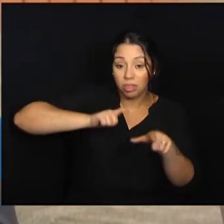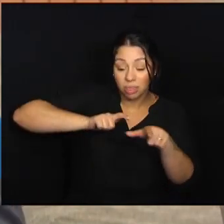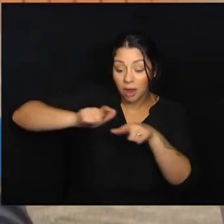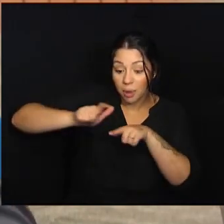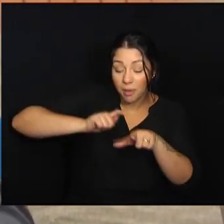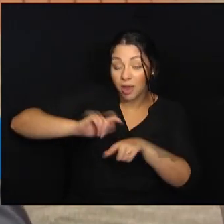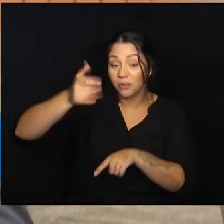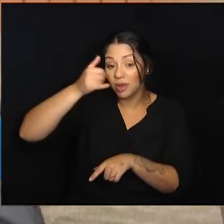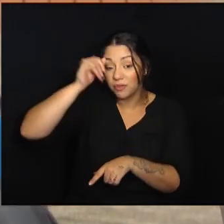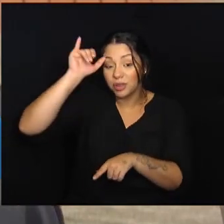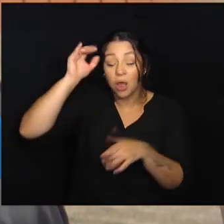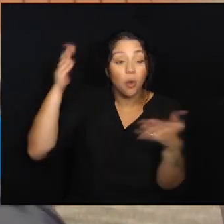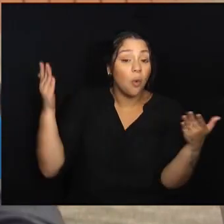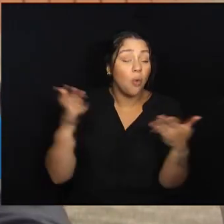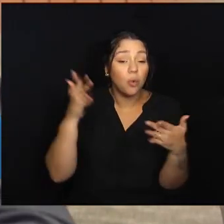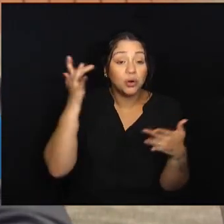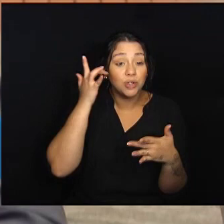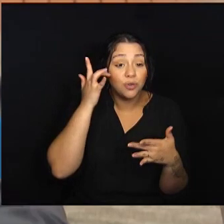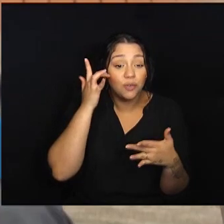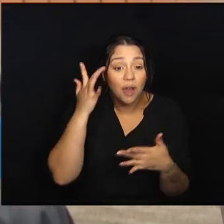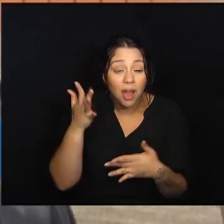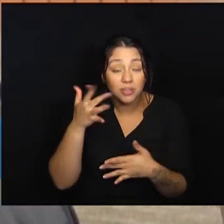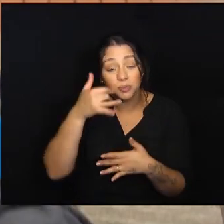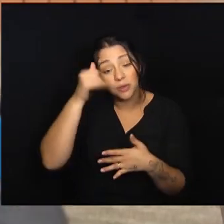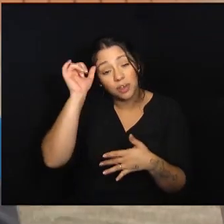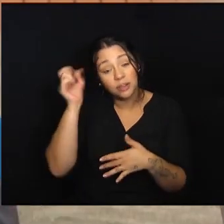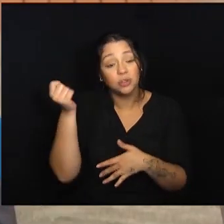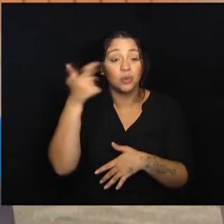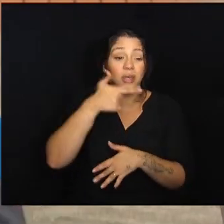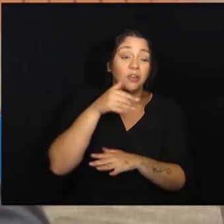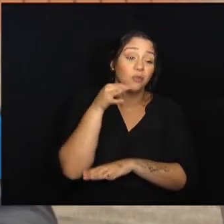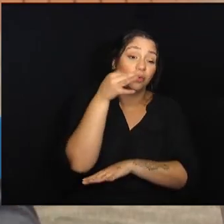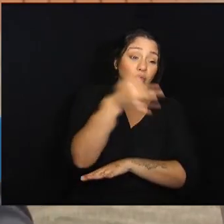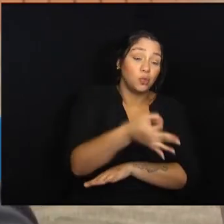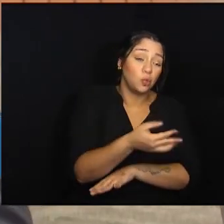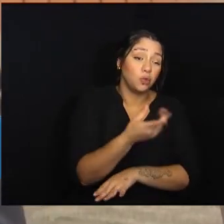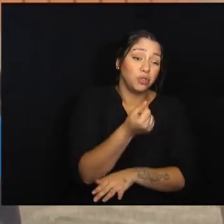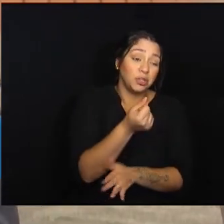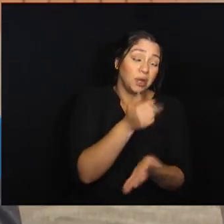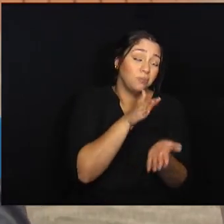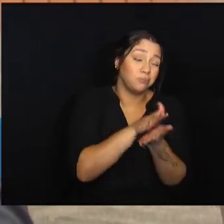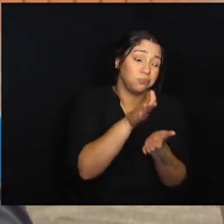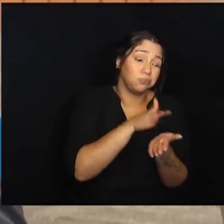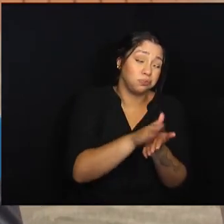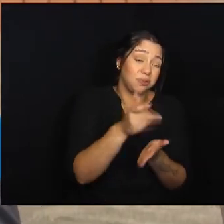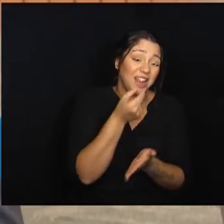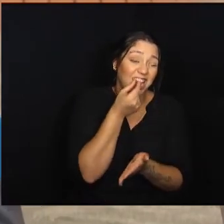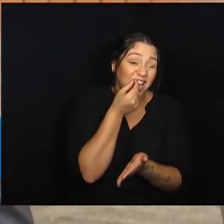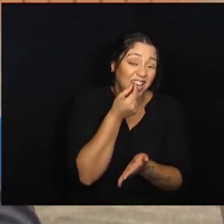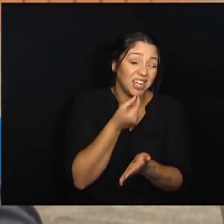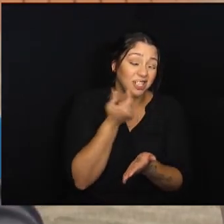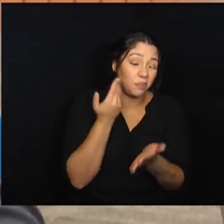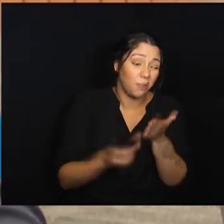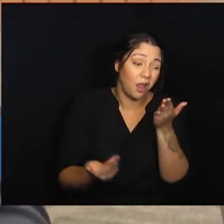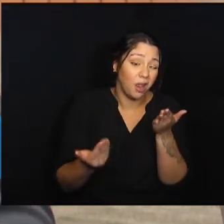mais fácil você prevenir do que gastar dinheiro, né, depois que você acabou perdendo um dente. Ou pior,